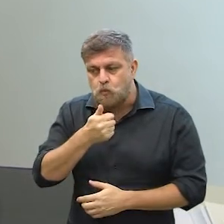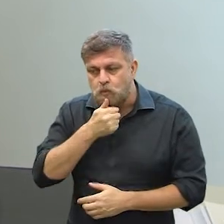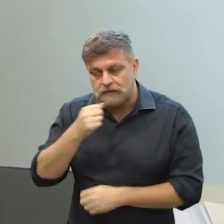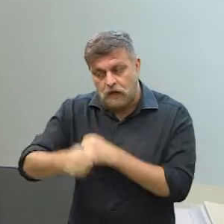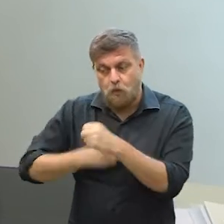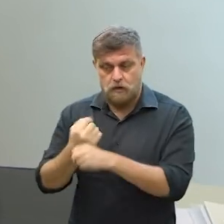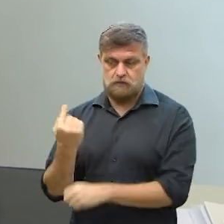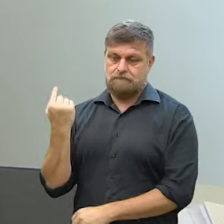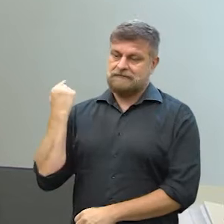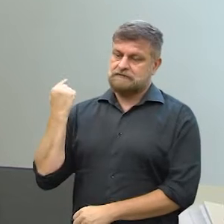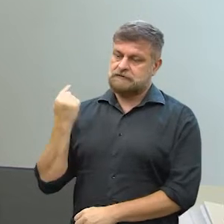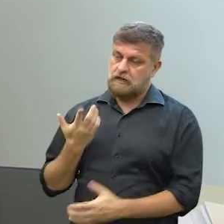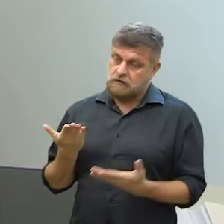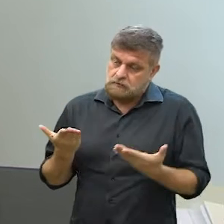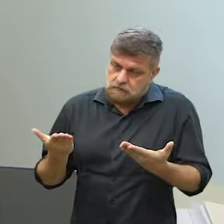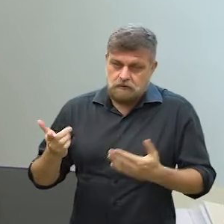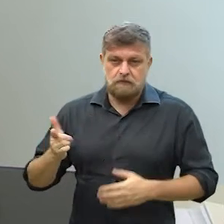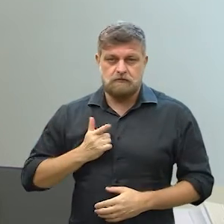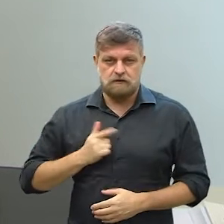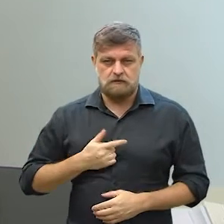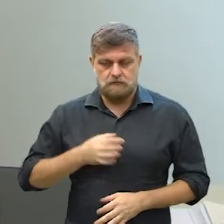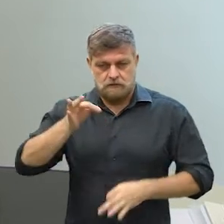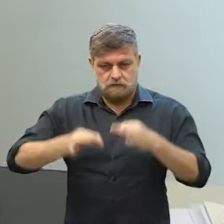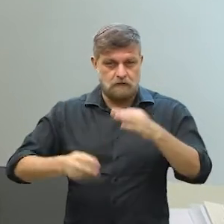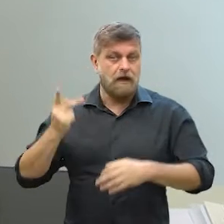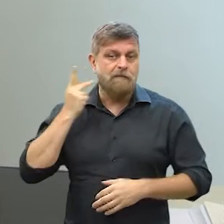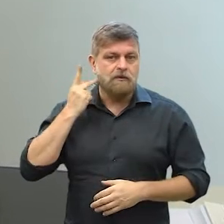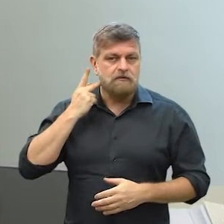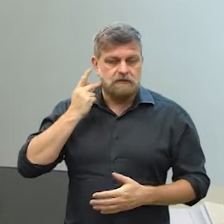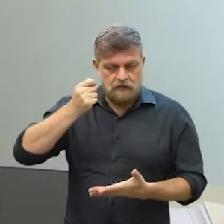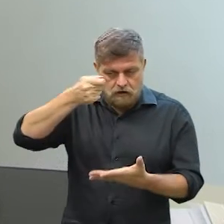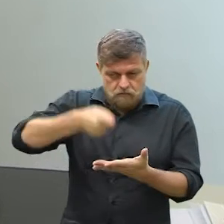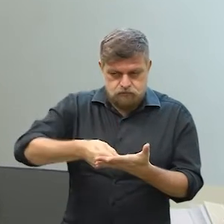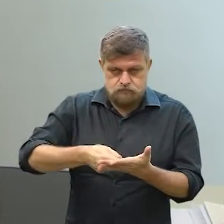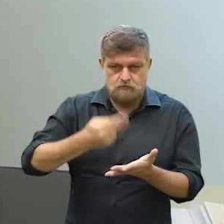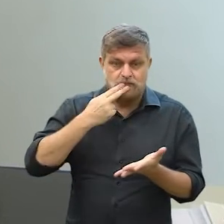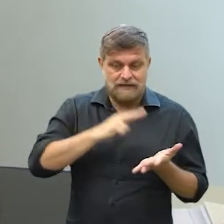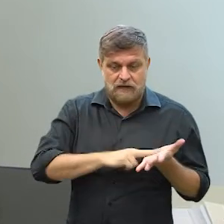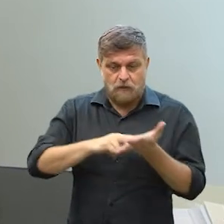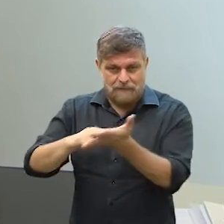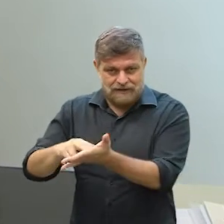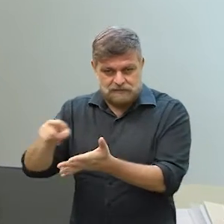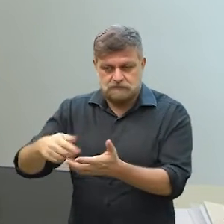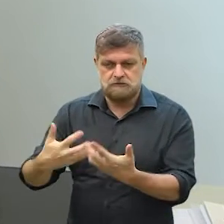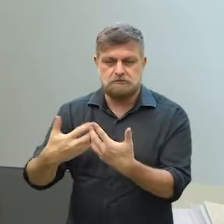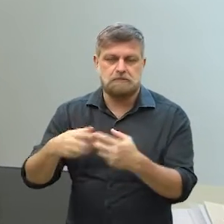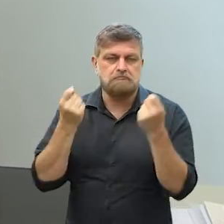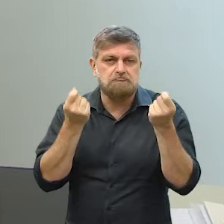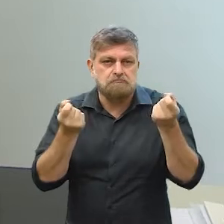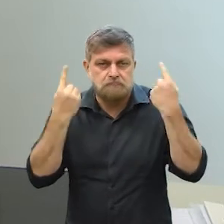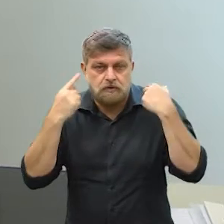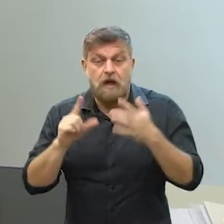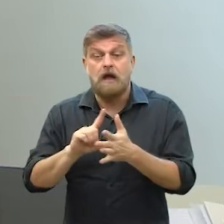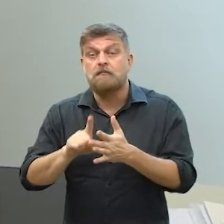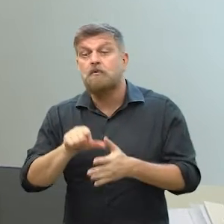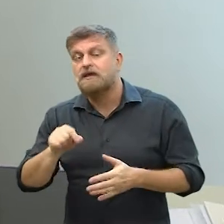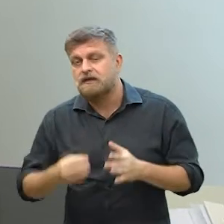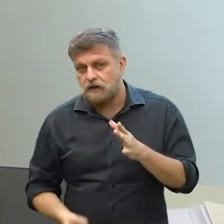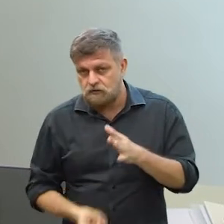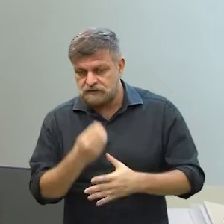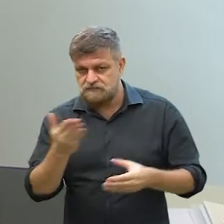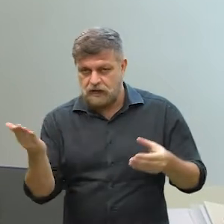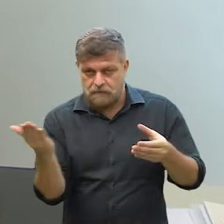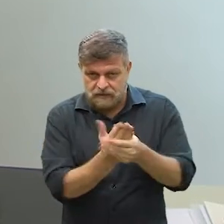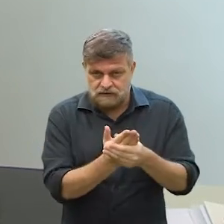não pagou o ano anterior por exemplo a procuradoria é isso e não entendo o efeito Então